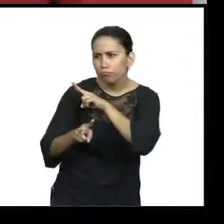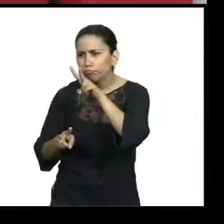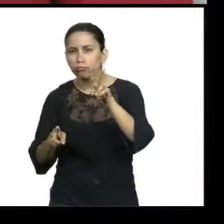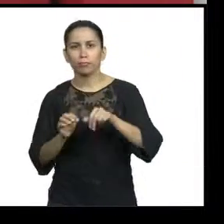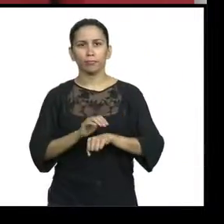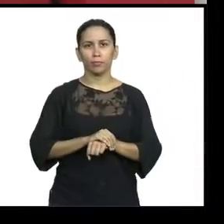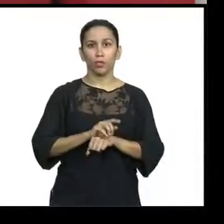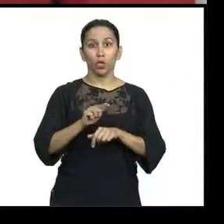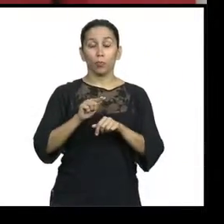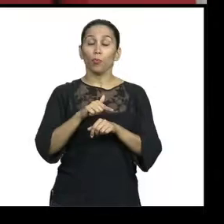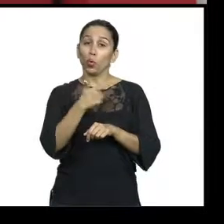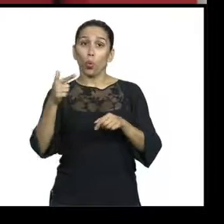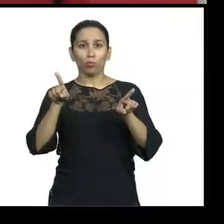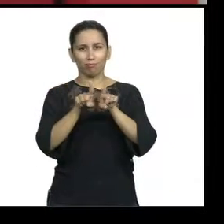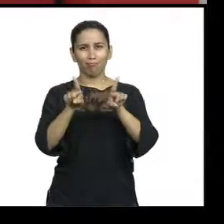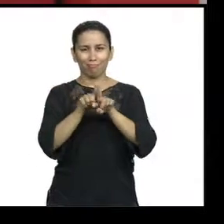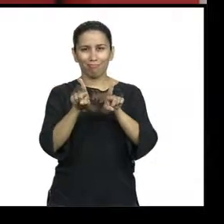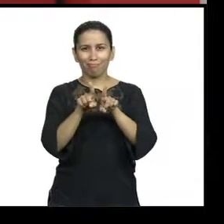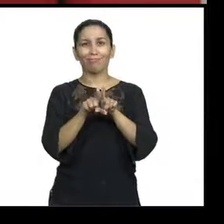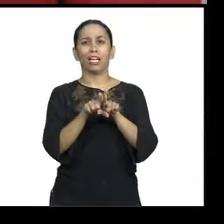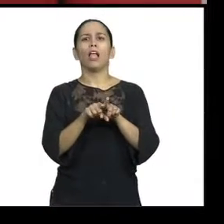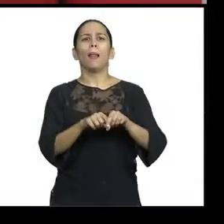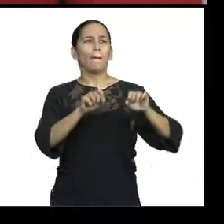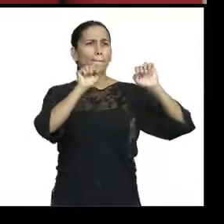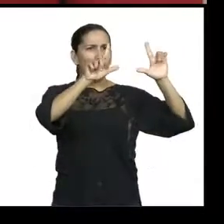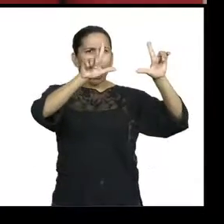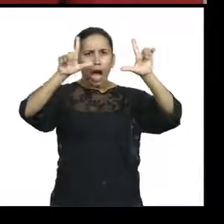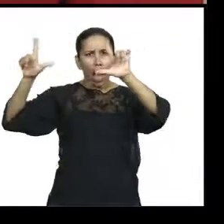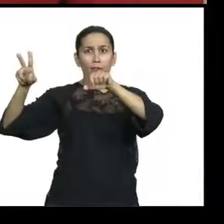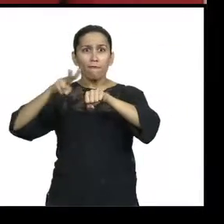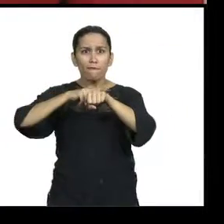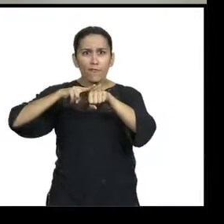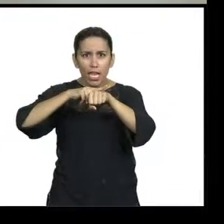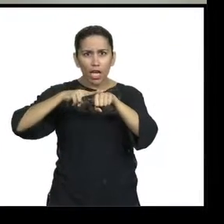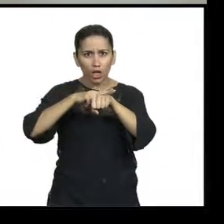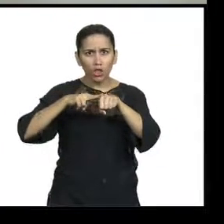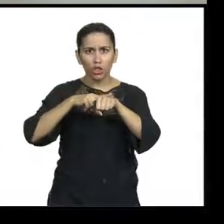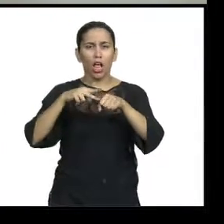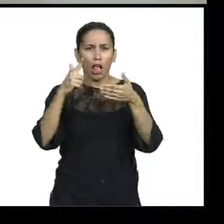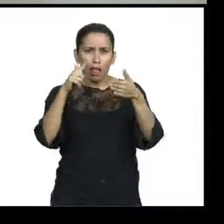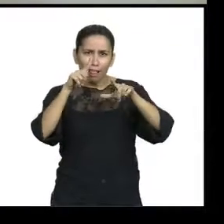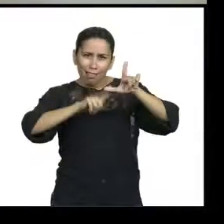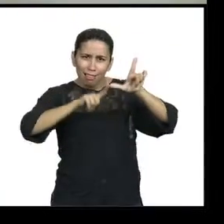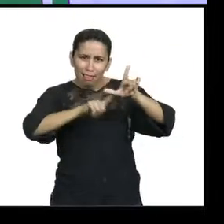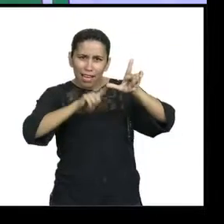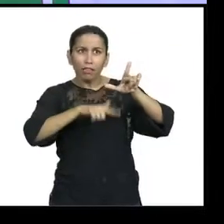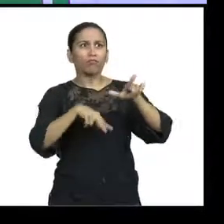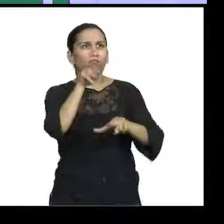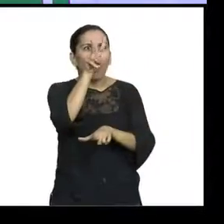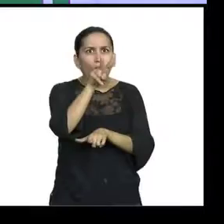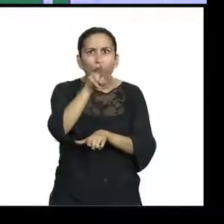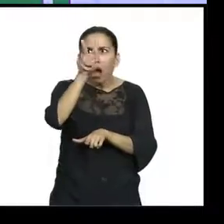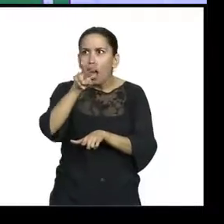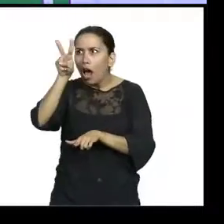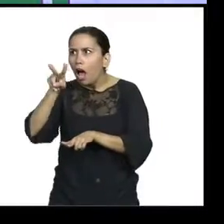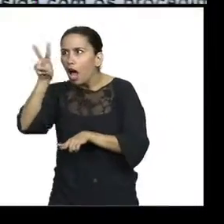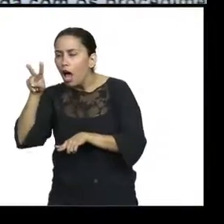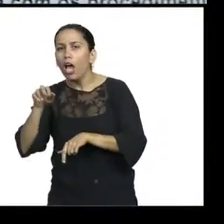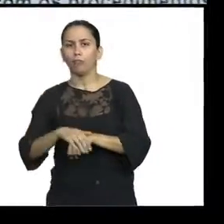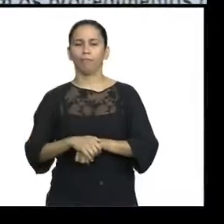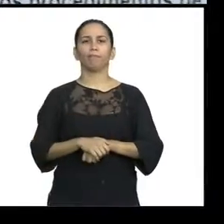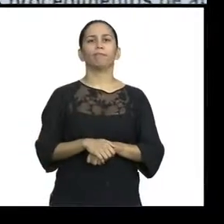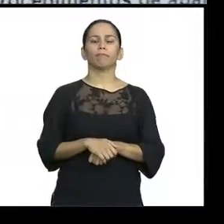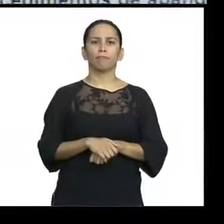preventivas são a manutenção das saídas de emergência, que devem estar desobstruídas e corretamente sinalizadas.